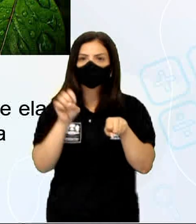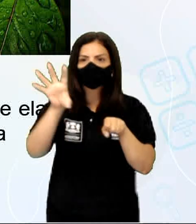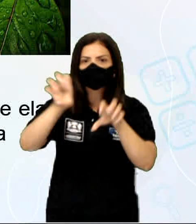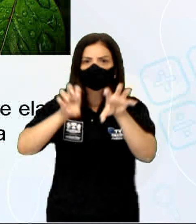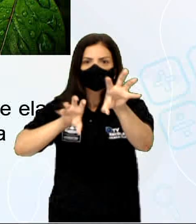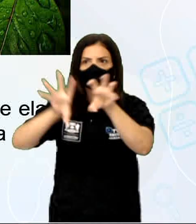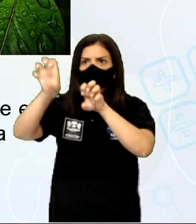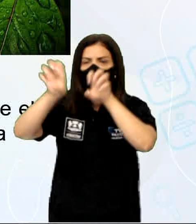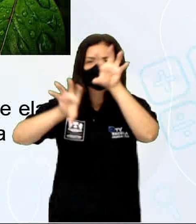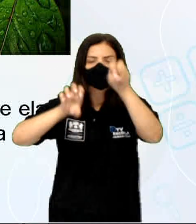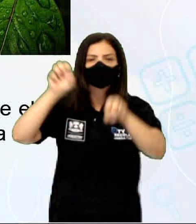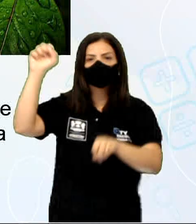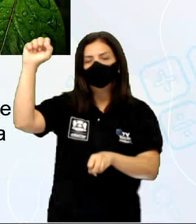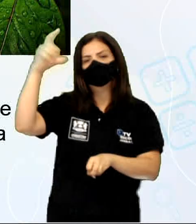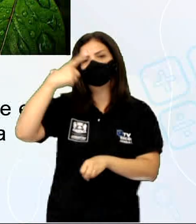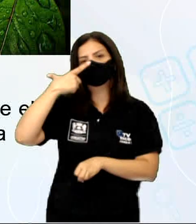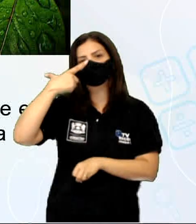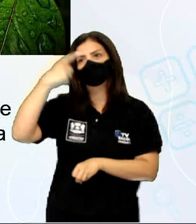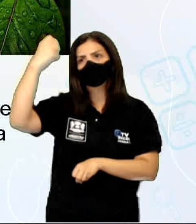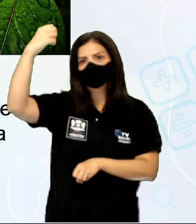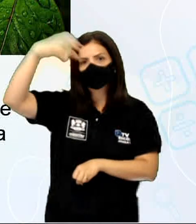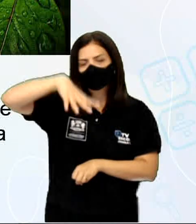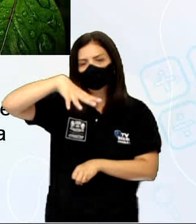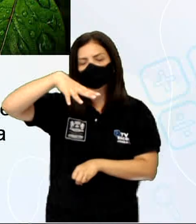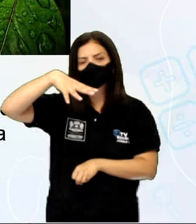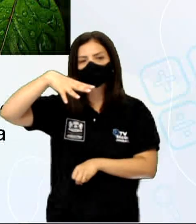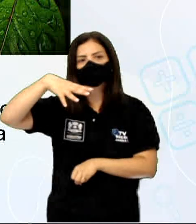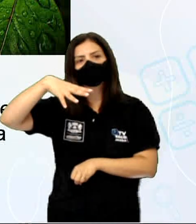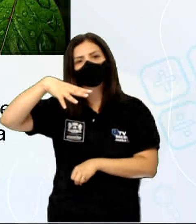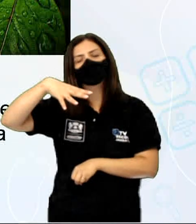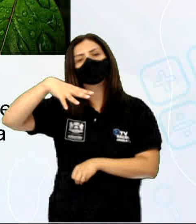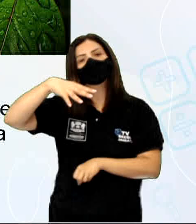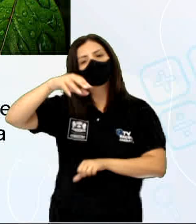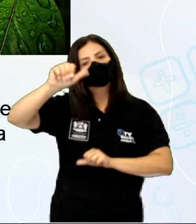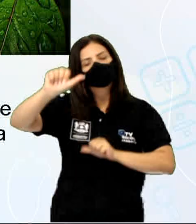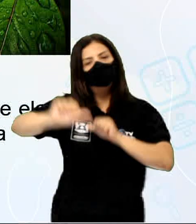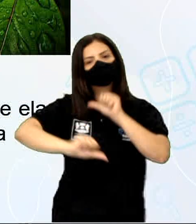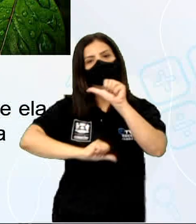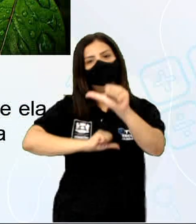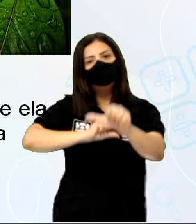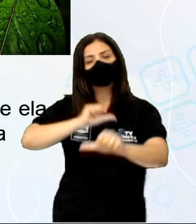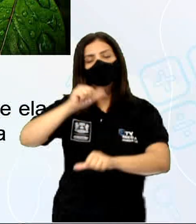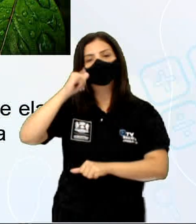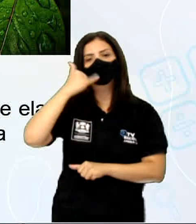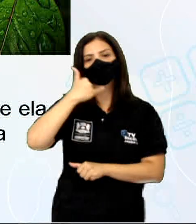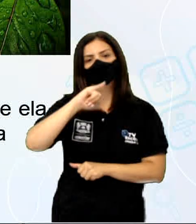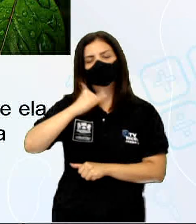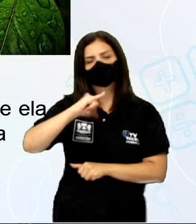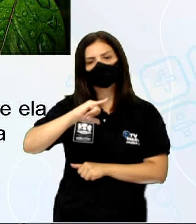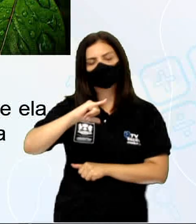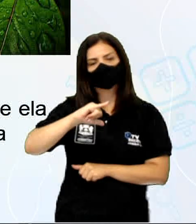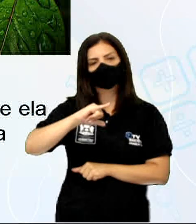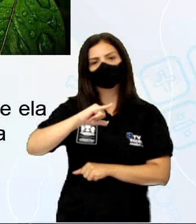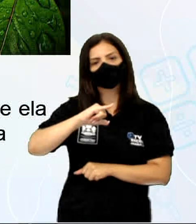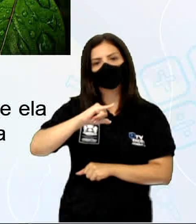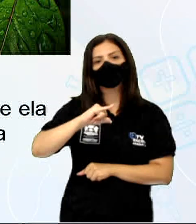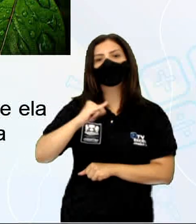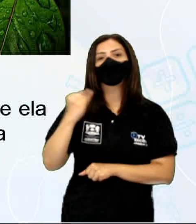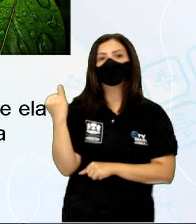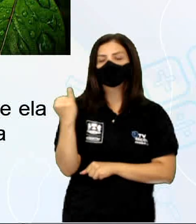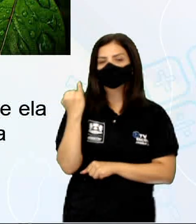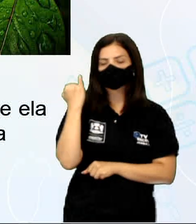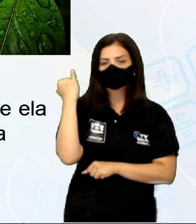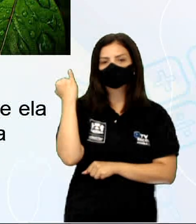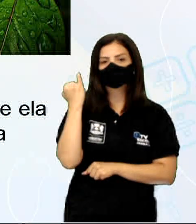a luz solar para que ela seja transformada em energia. E ela é essencial para